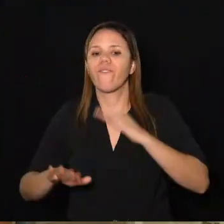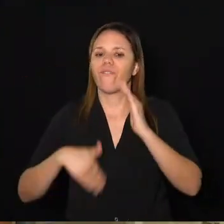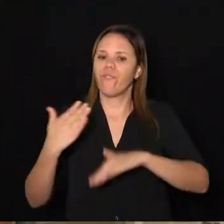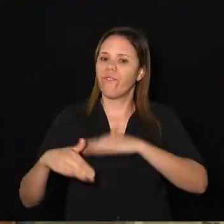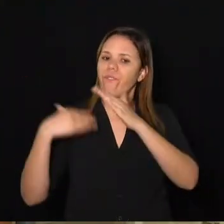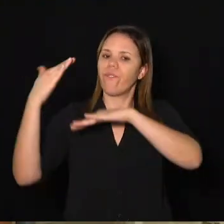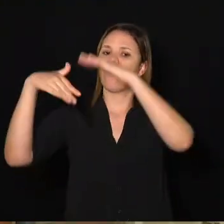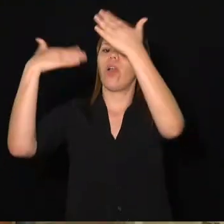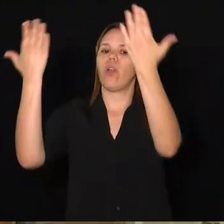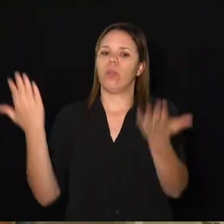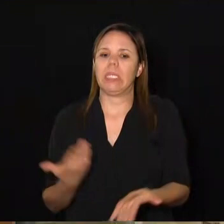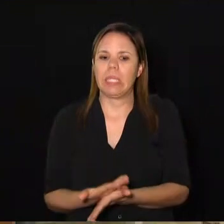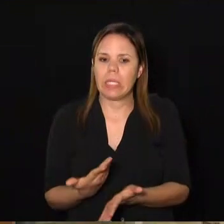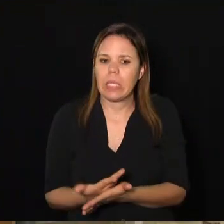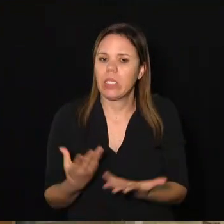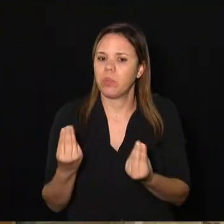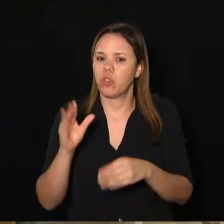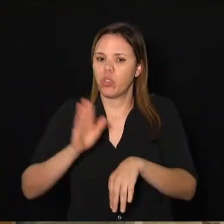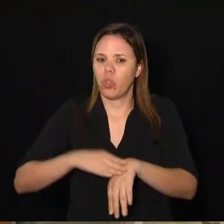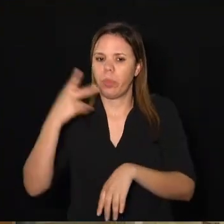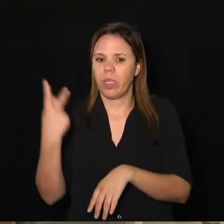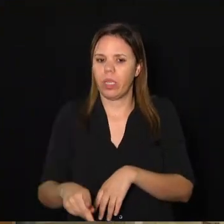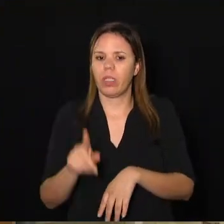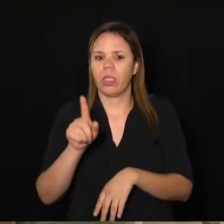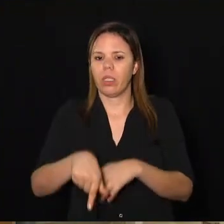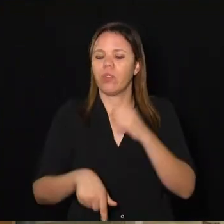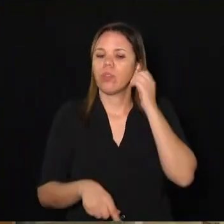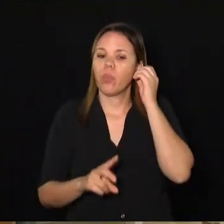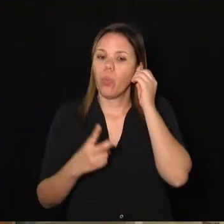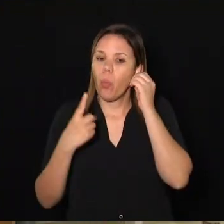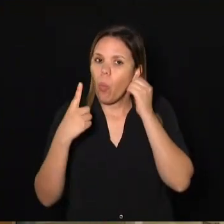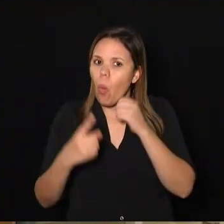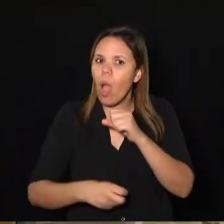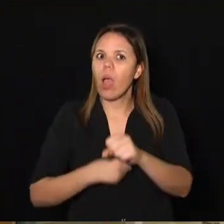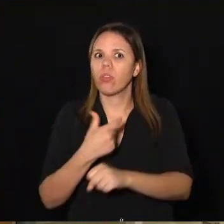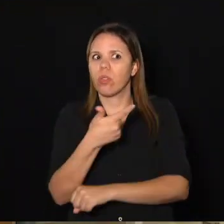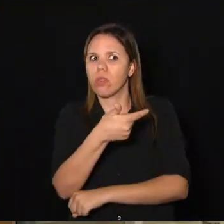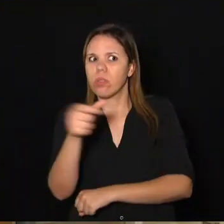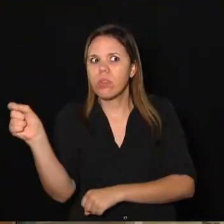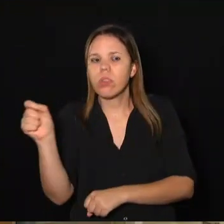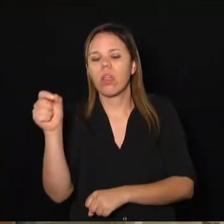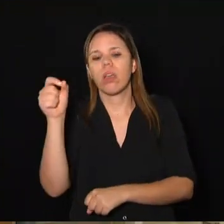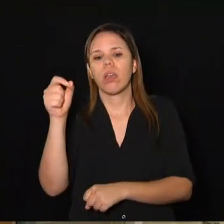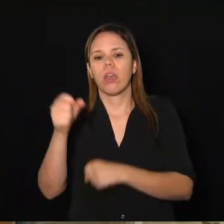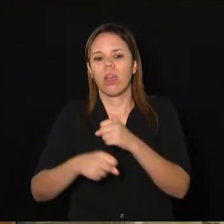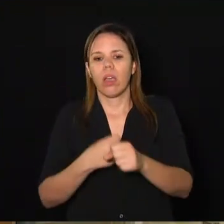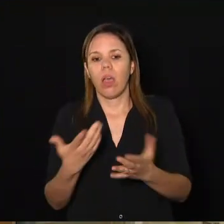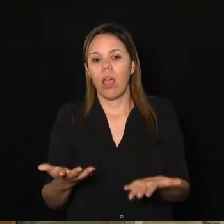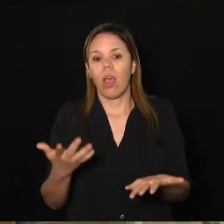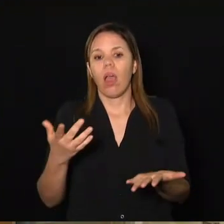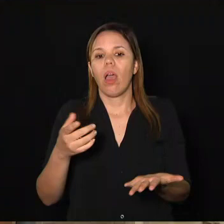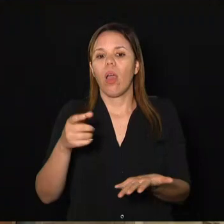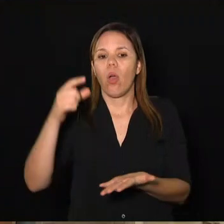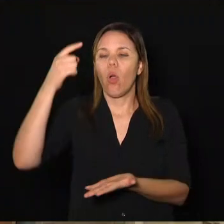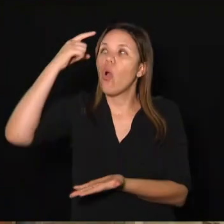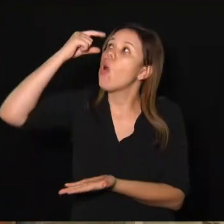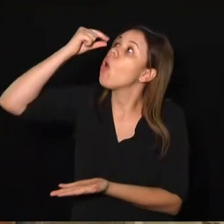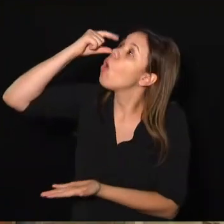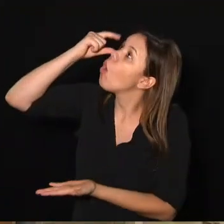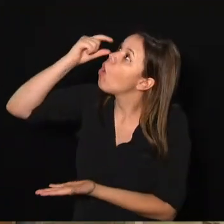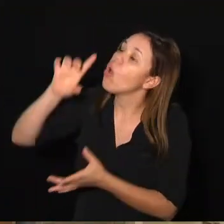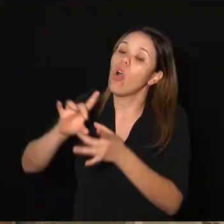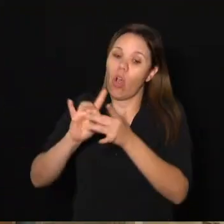estudando muito sobre isso e quem sabe daqui a um ano dois ou cem anos a gente vai ter essa resposta mas o colírio da tropina logo estará